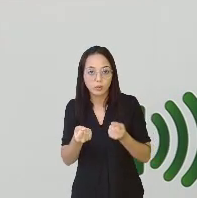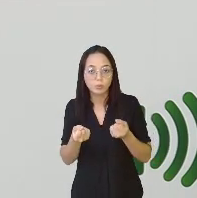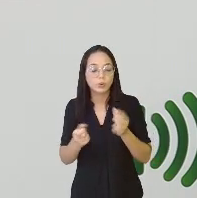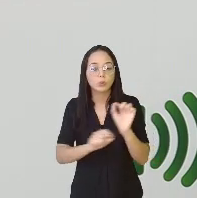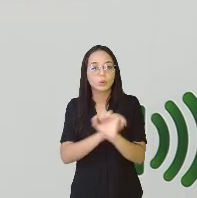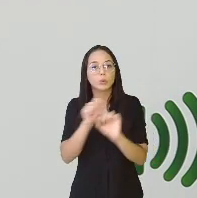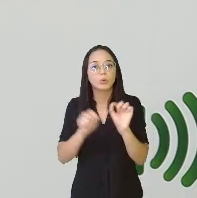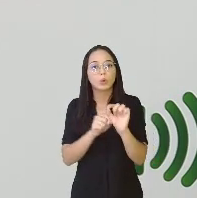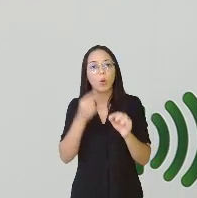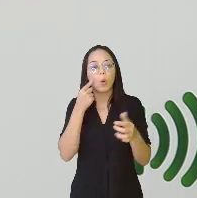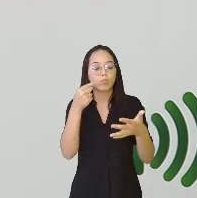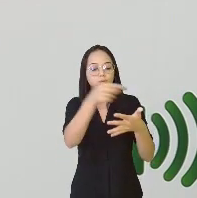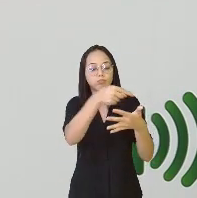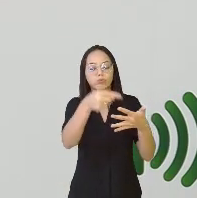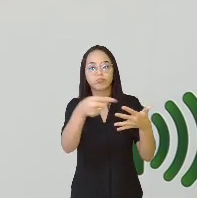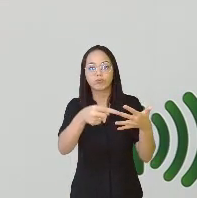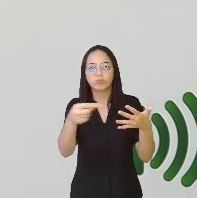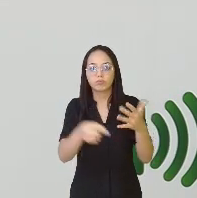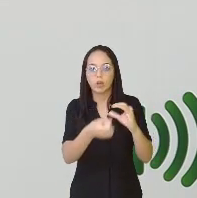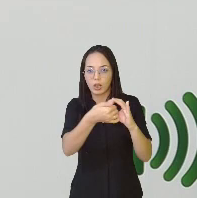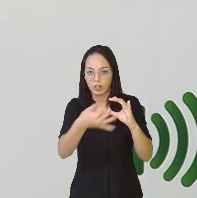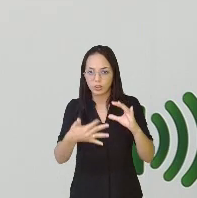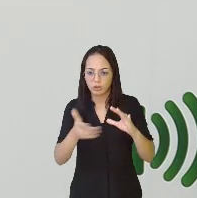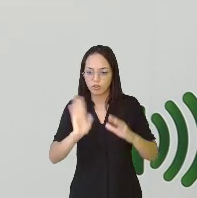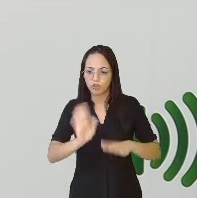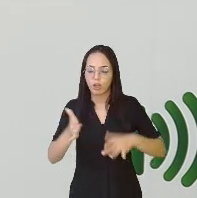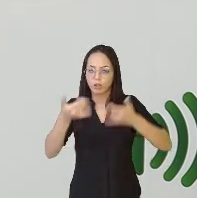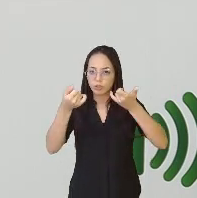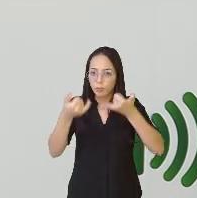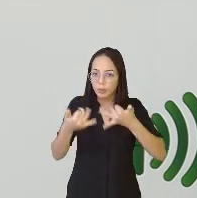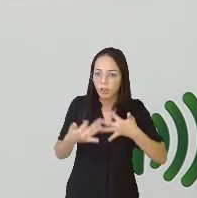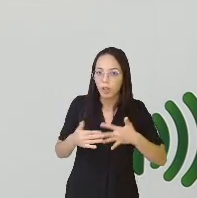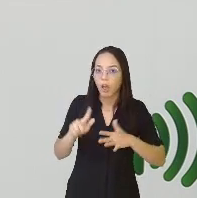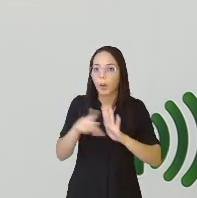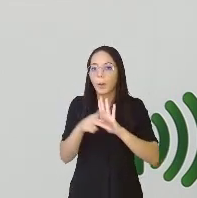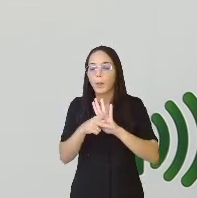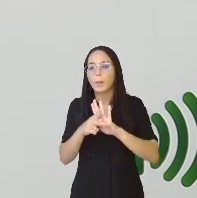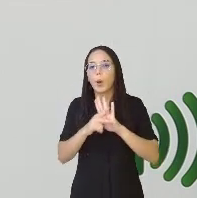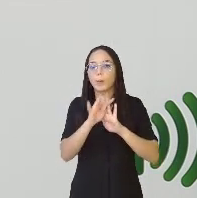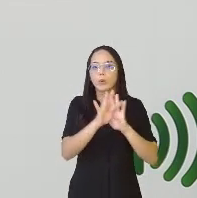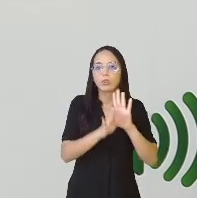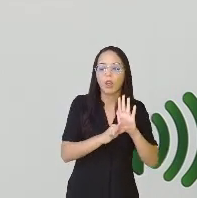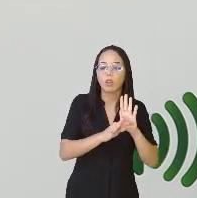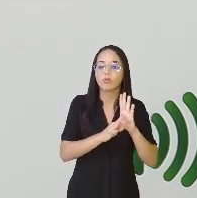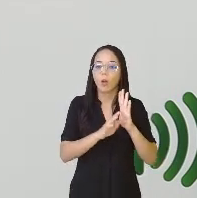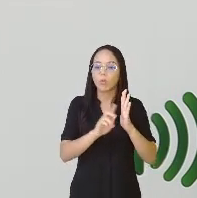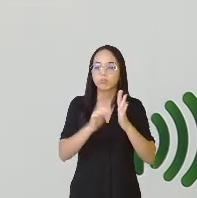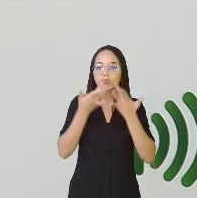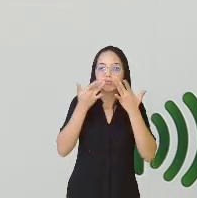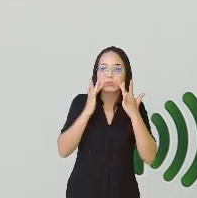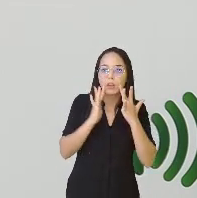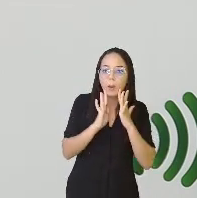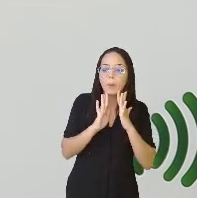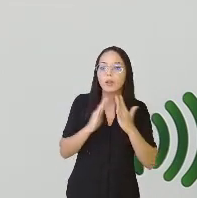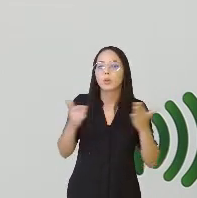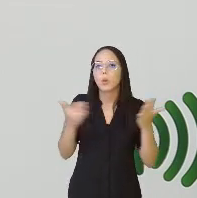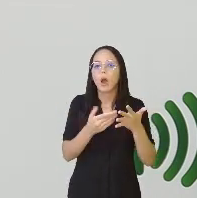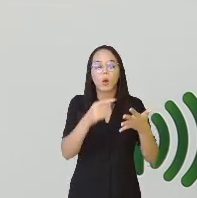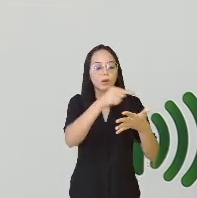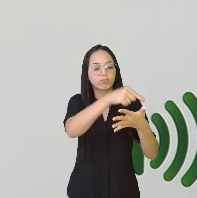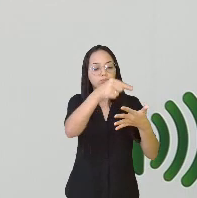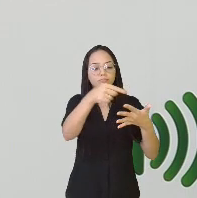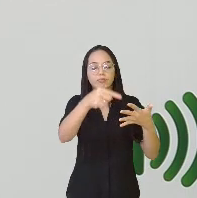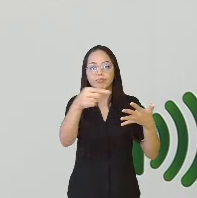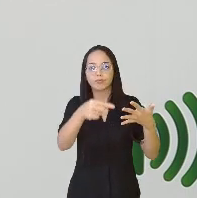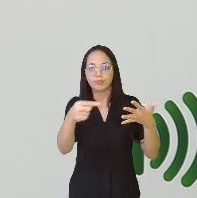agora àqueles elementos que eu falei lá no início, né, que constituem o texto dramático. Vamos agora ver cada um.